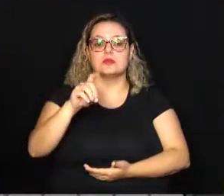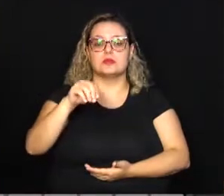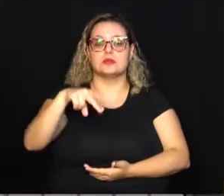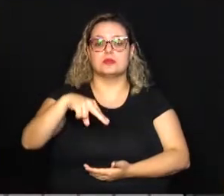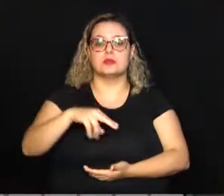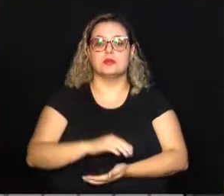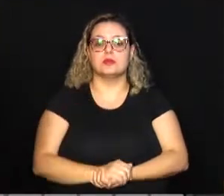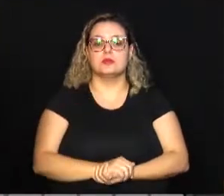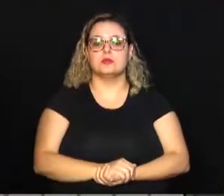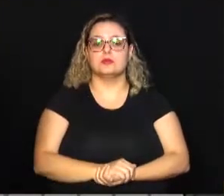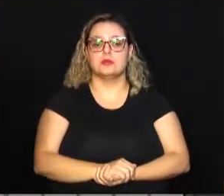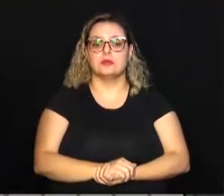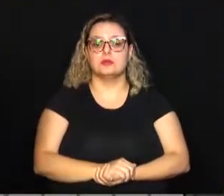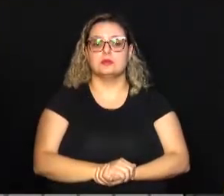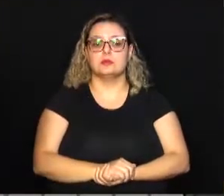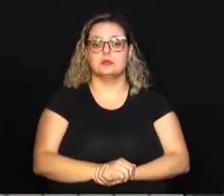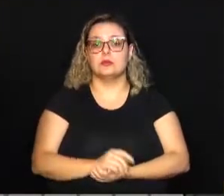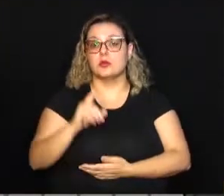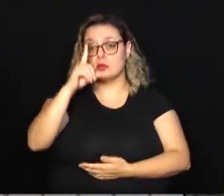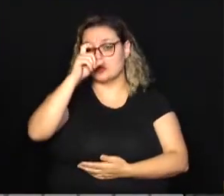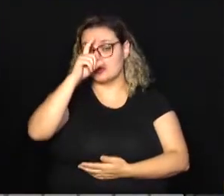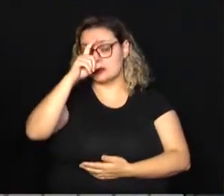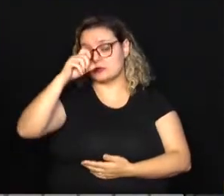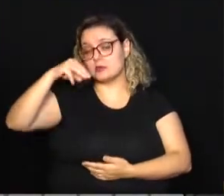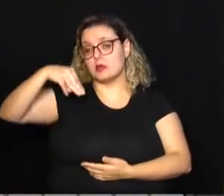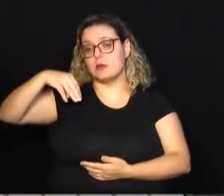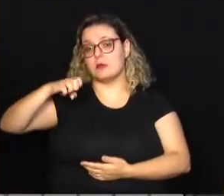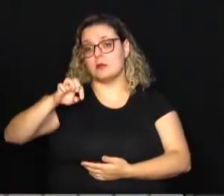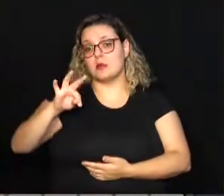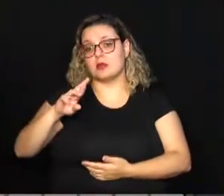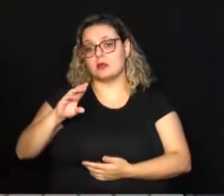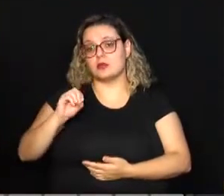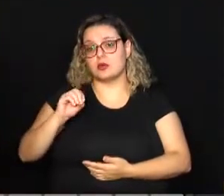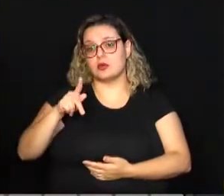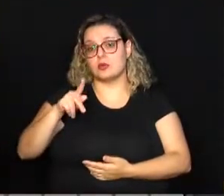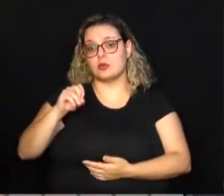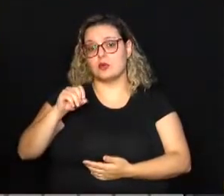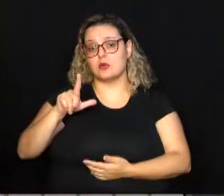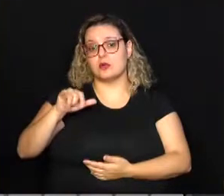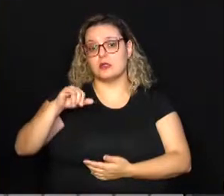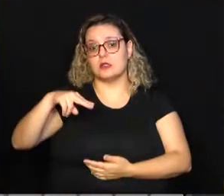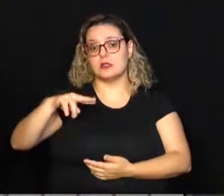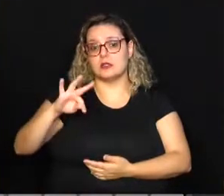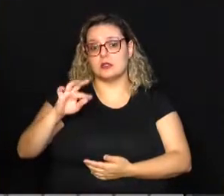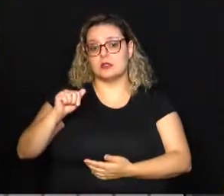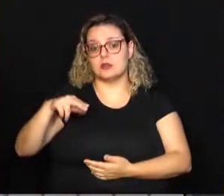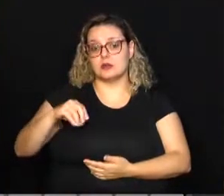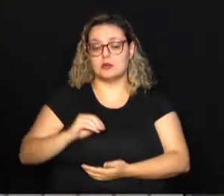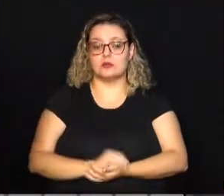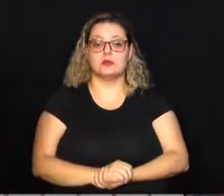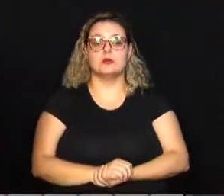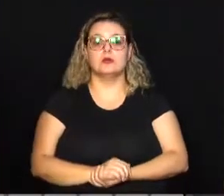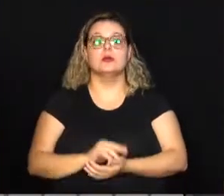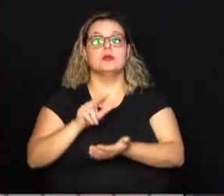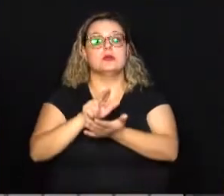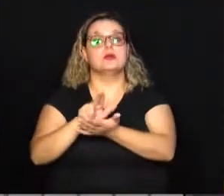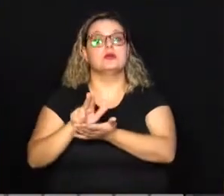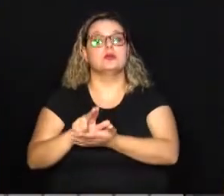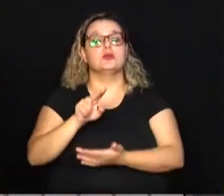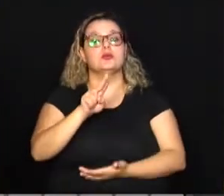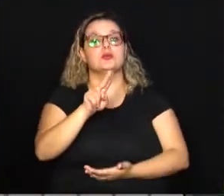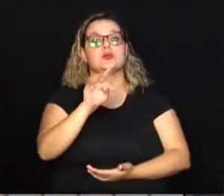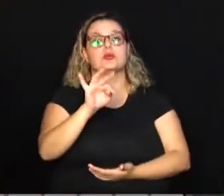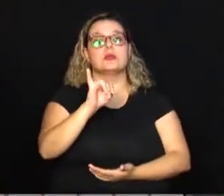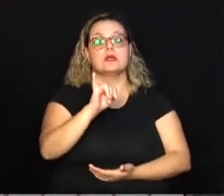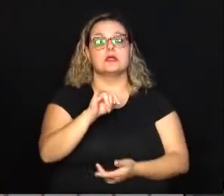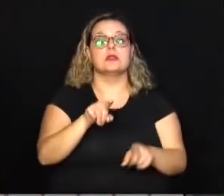intervenção no Hospital Metropolitano, que possibilitou a ampliação não só de leitos de UTI, mas como também leitos de